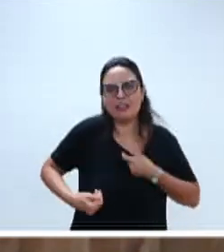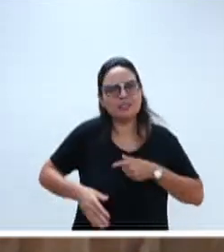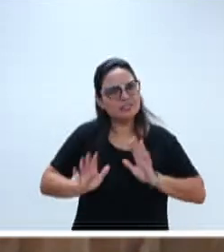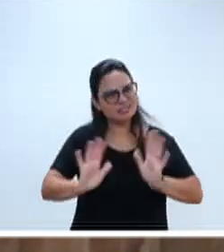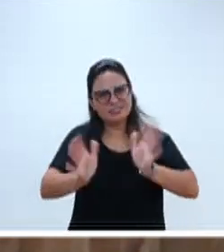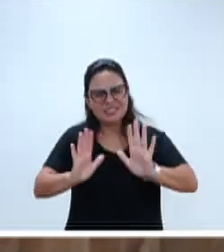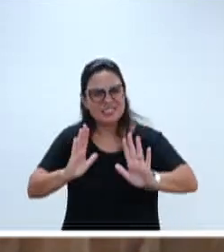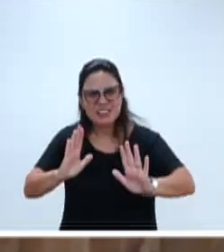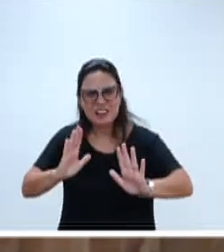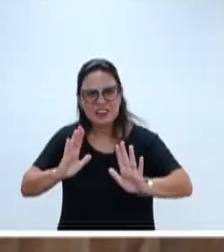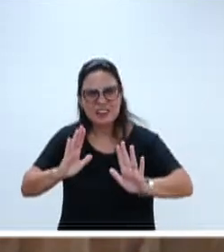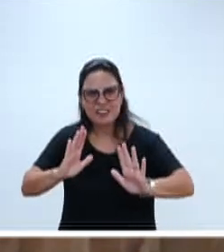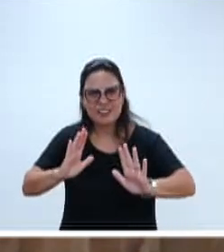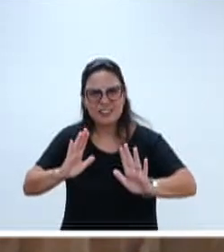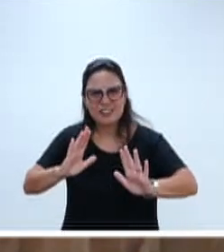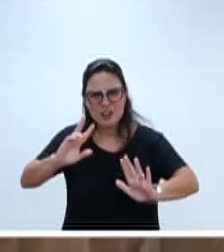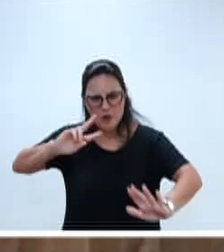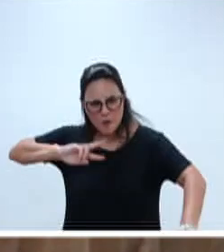Celebre.